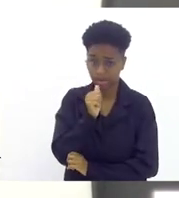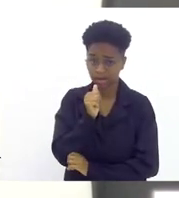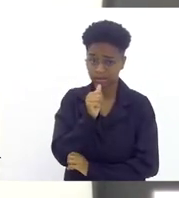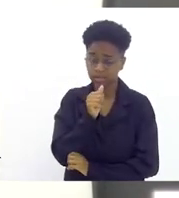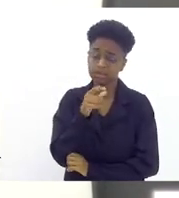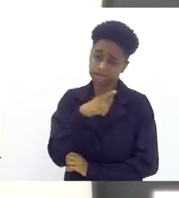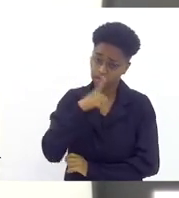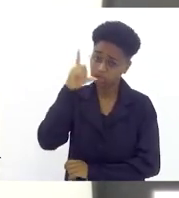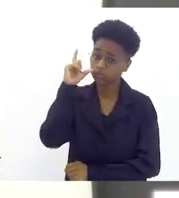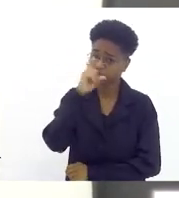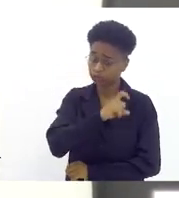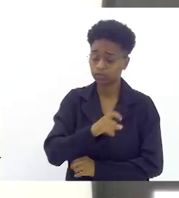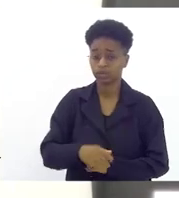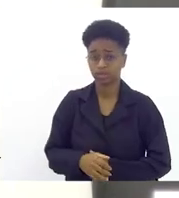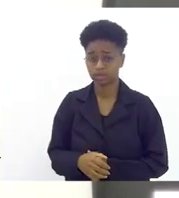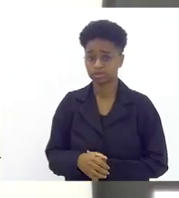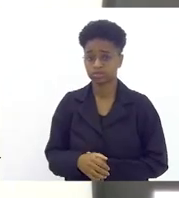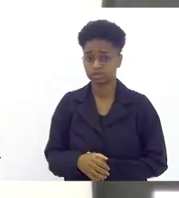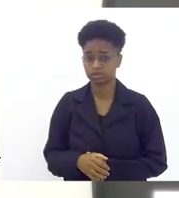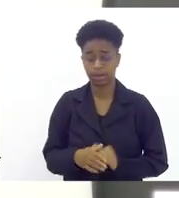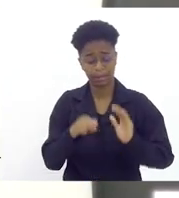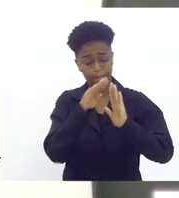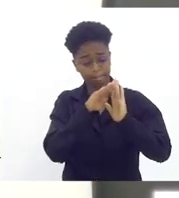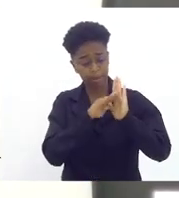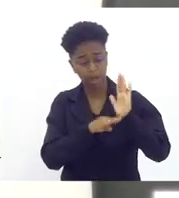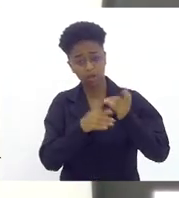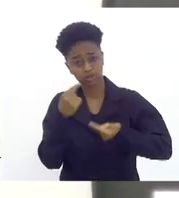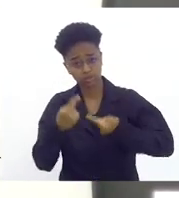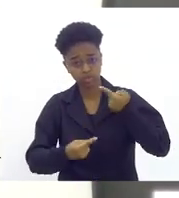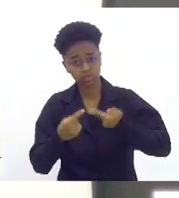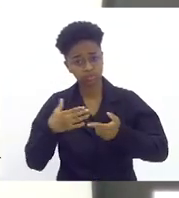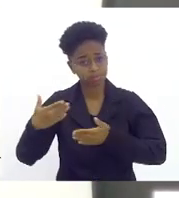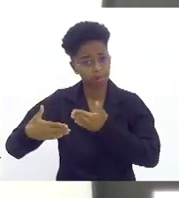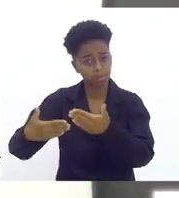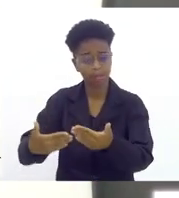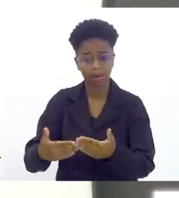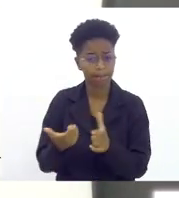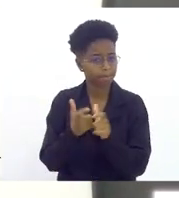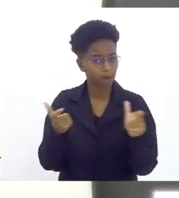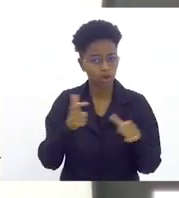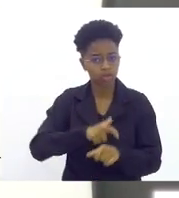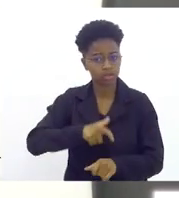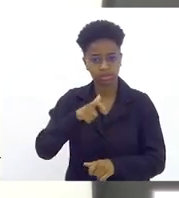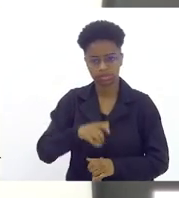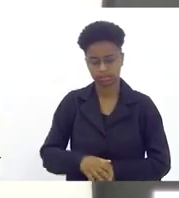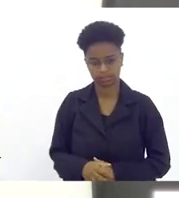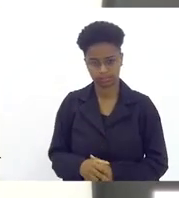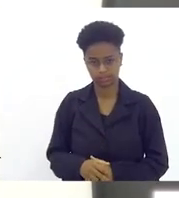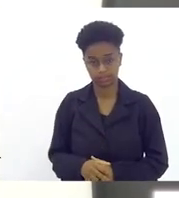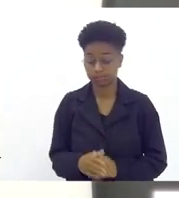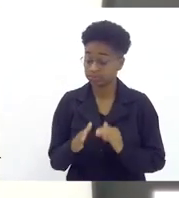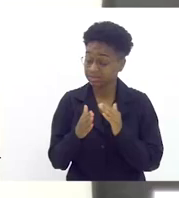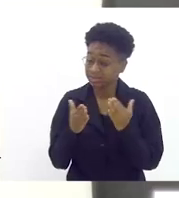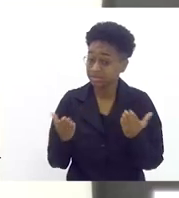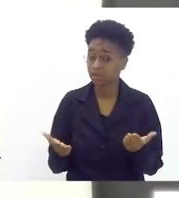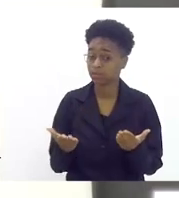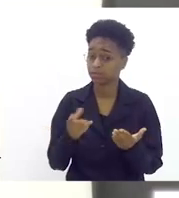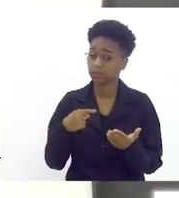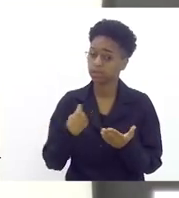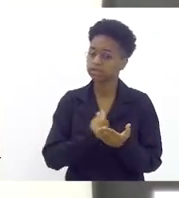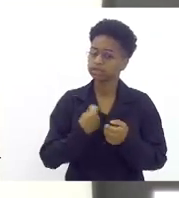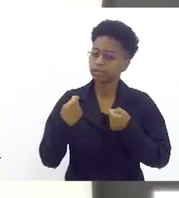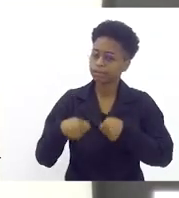nós temos dificuldade de levar essa pauta à frente na maioria das vezes. Então, a gente